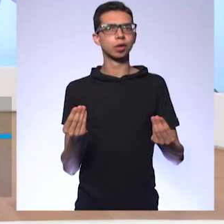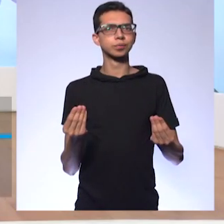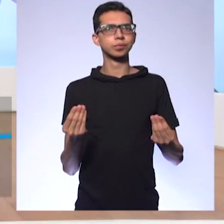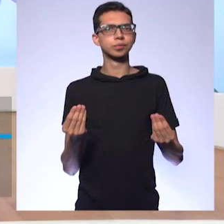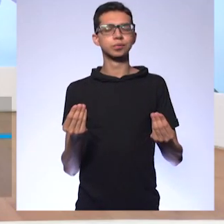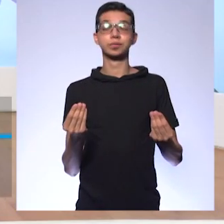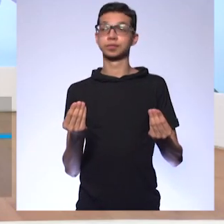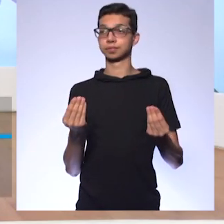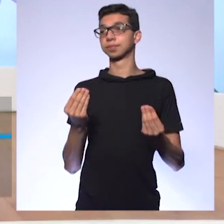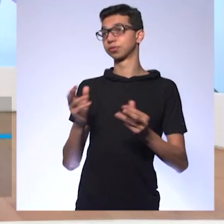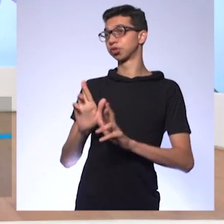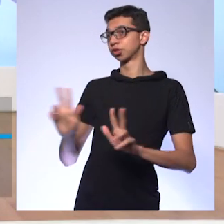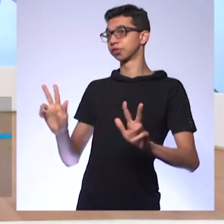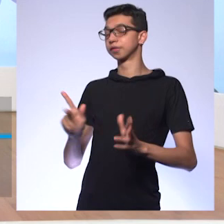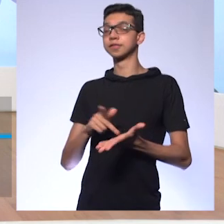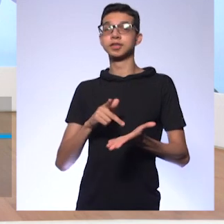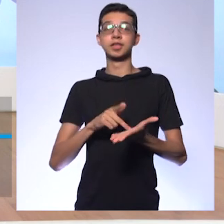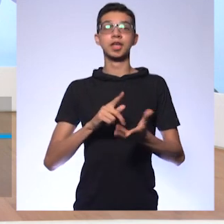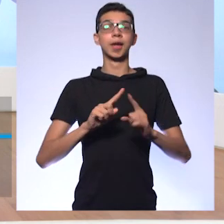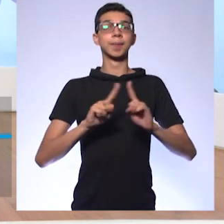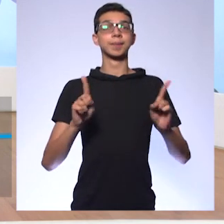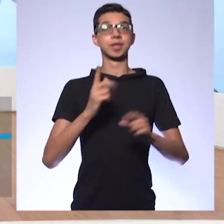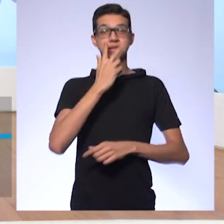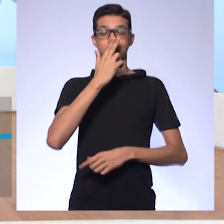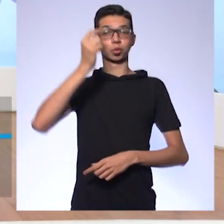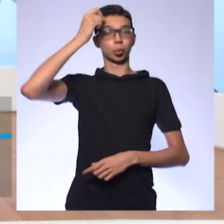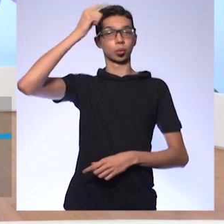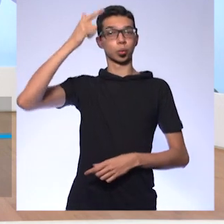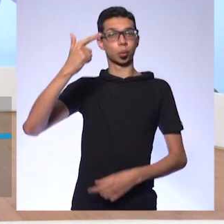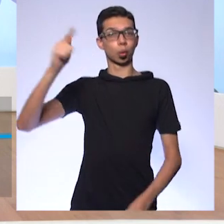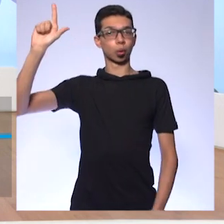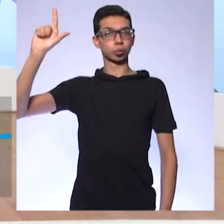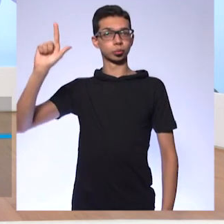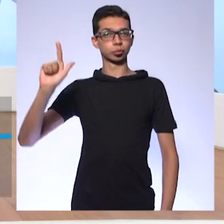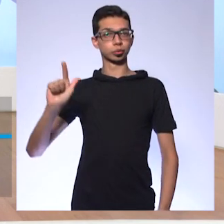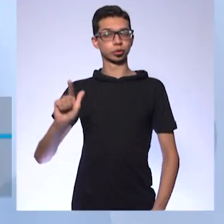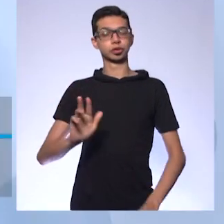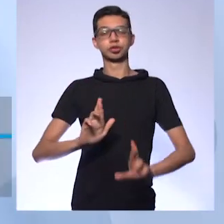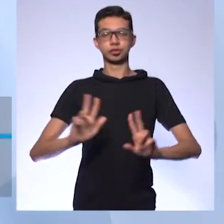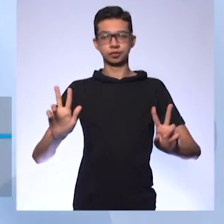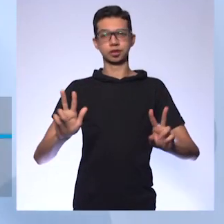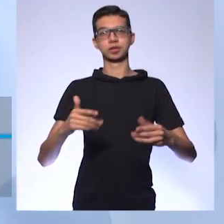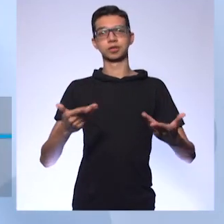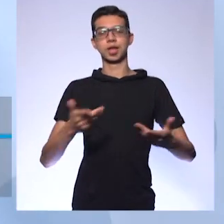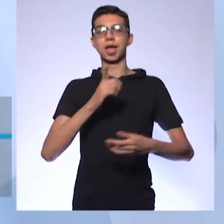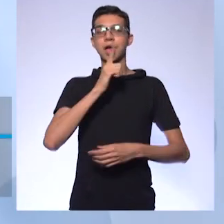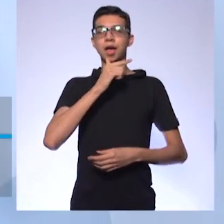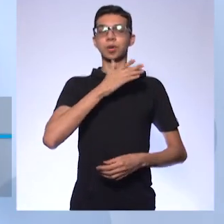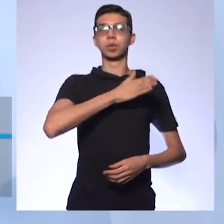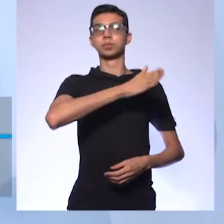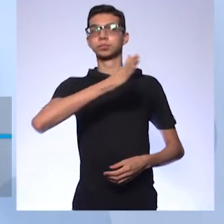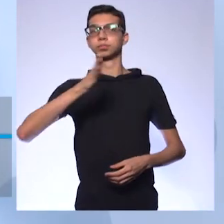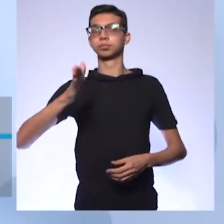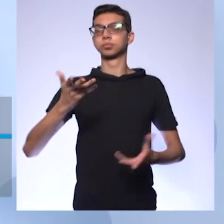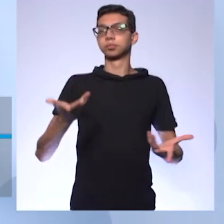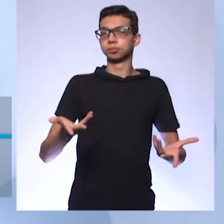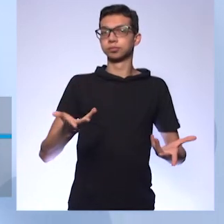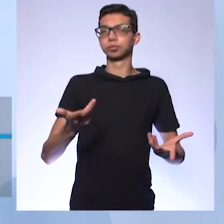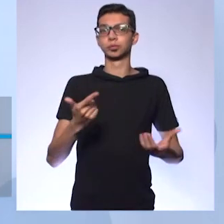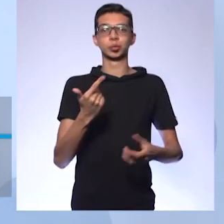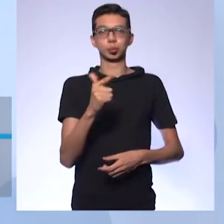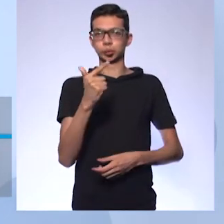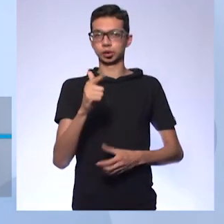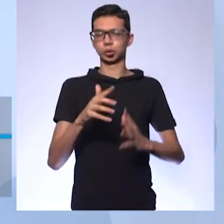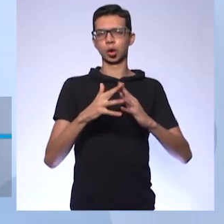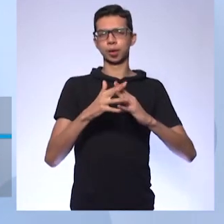né? Acho que era outra cultura, né? Então, acesso à água em alguns lugares era mais complicado, né? Então, mas faz